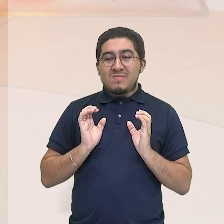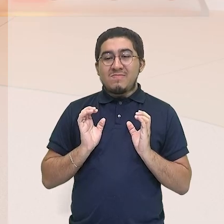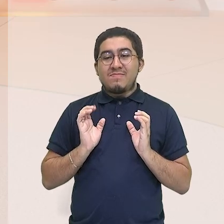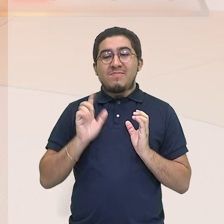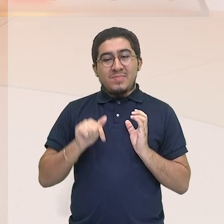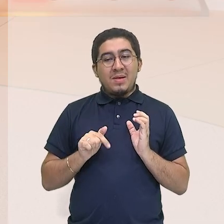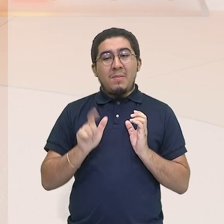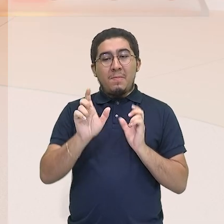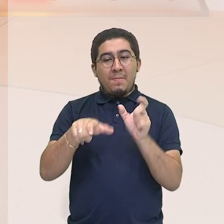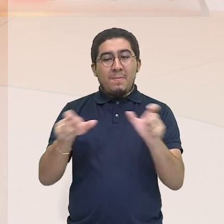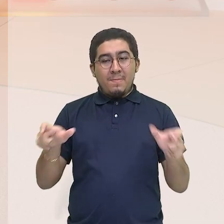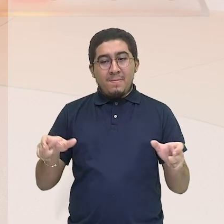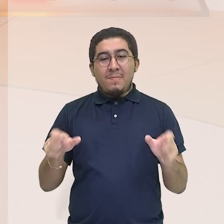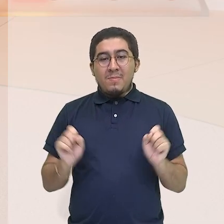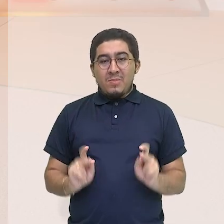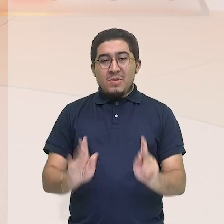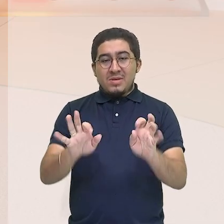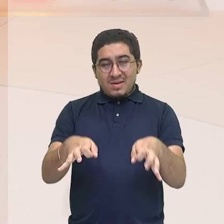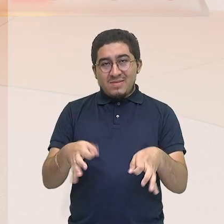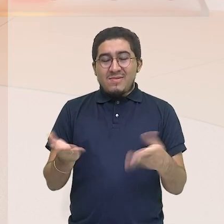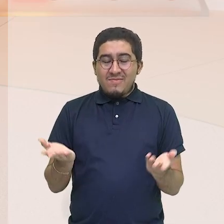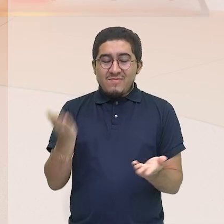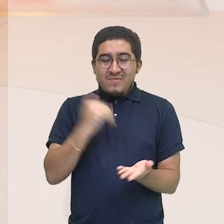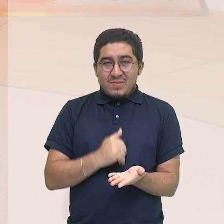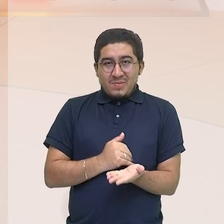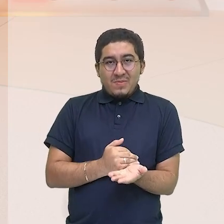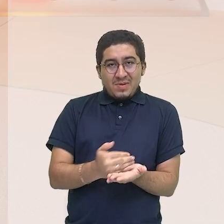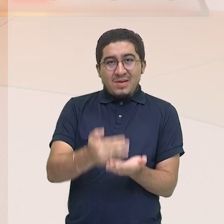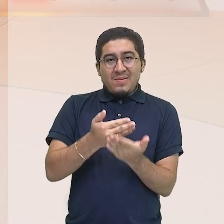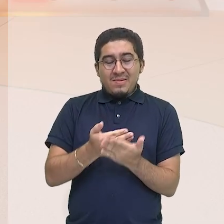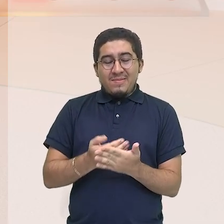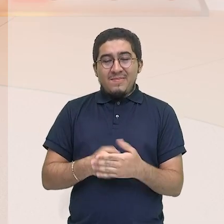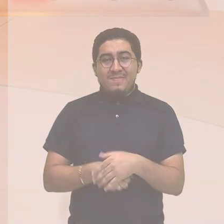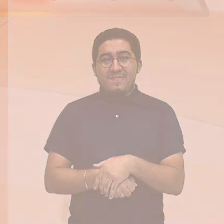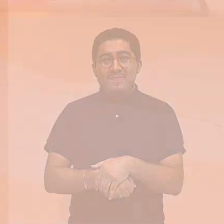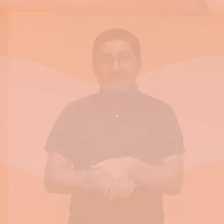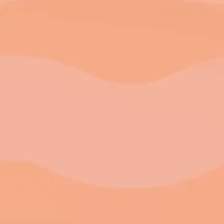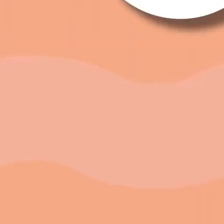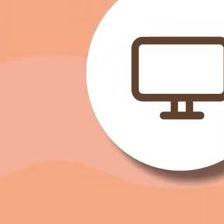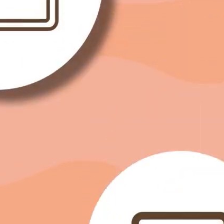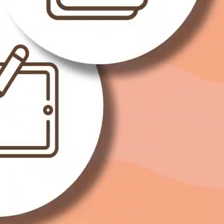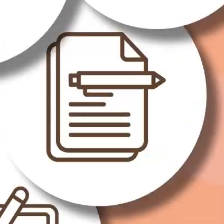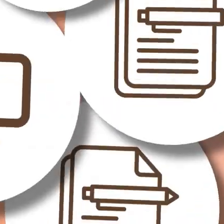do governo, ok? Então vamos para a nossa aula.